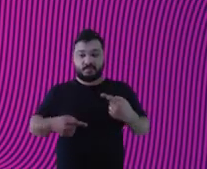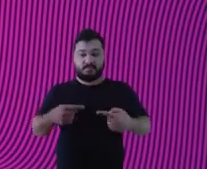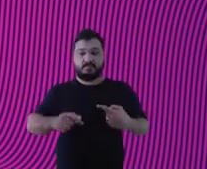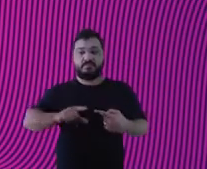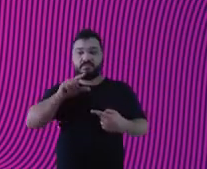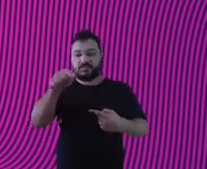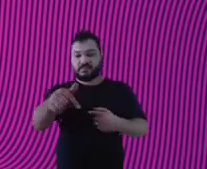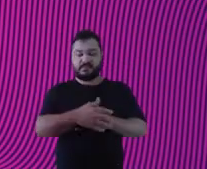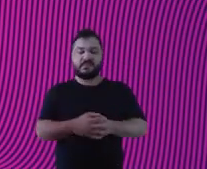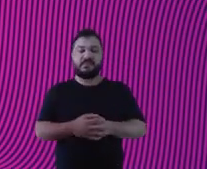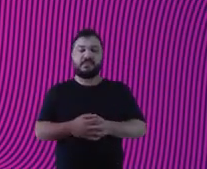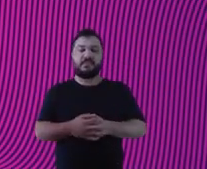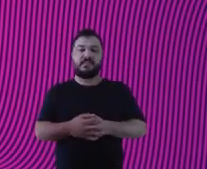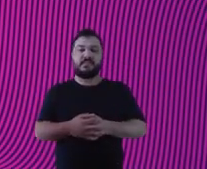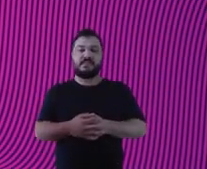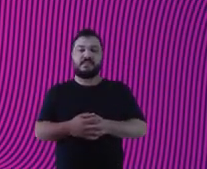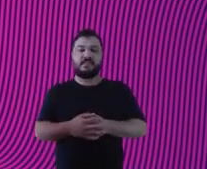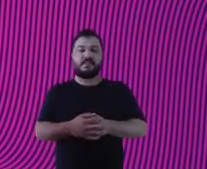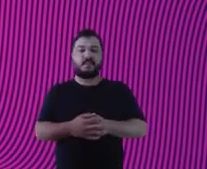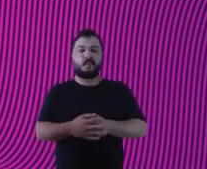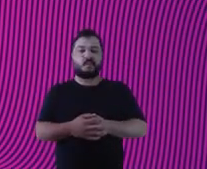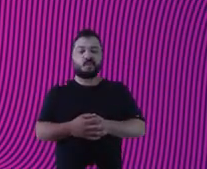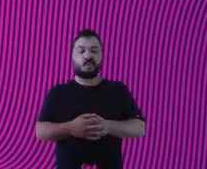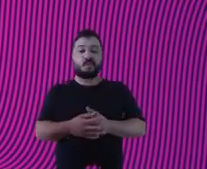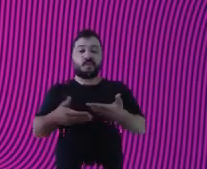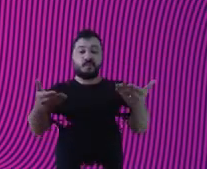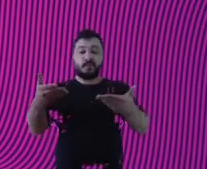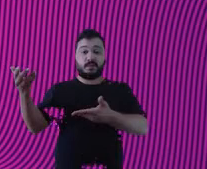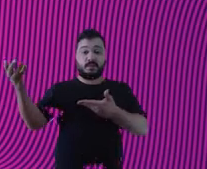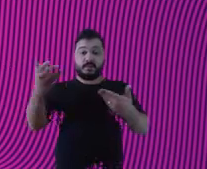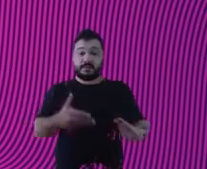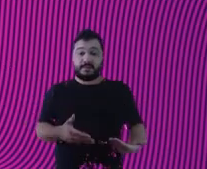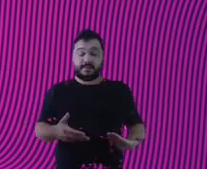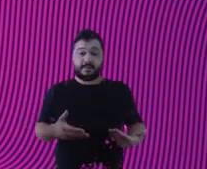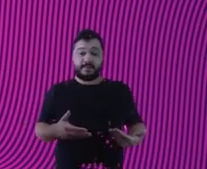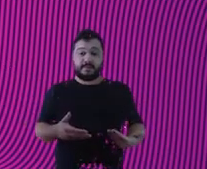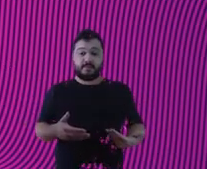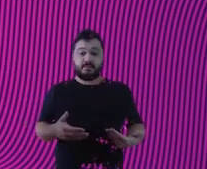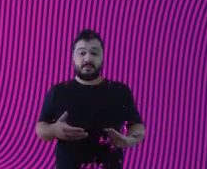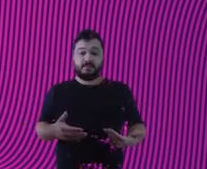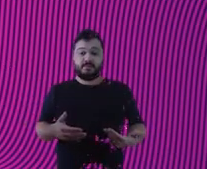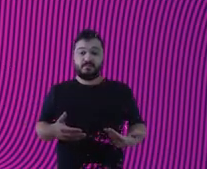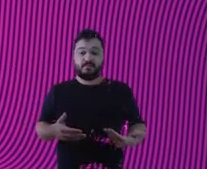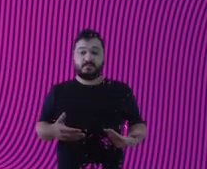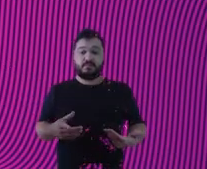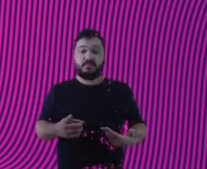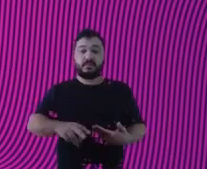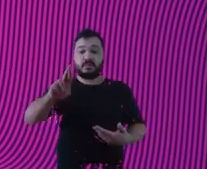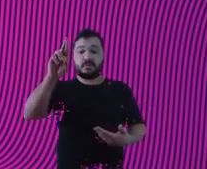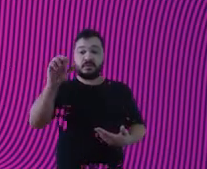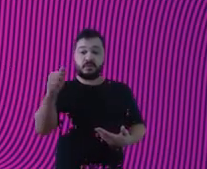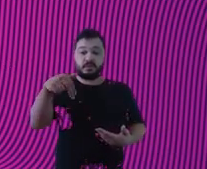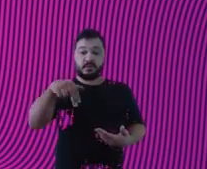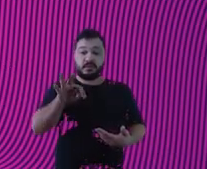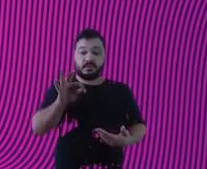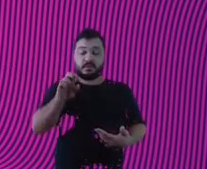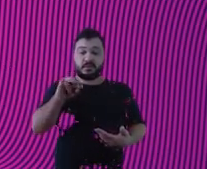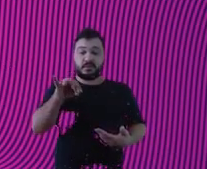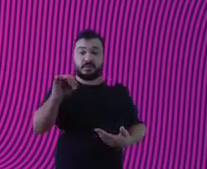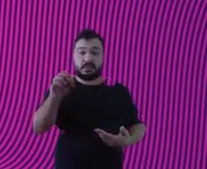tá? Eu vou convidar, então, o doutor Antônio Júlio,